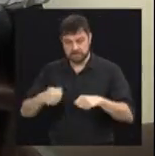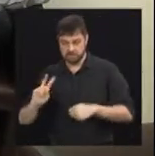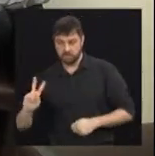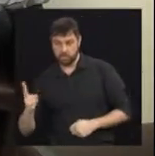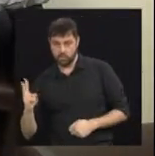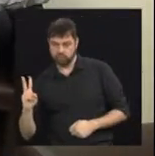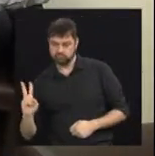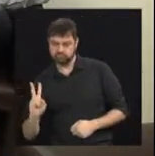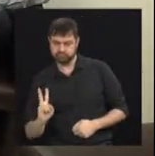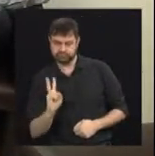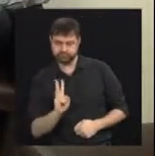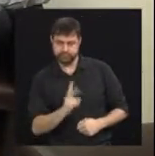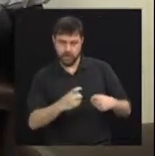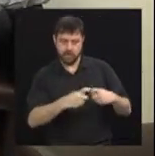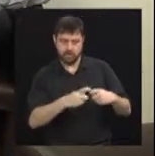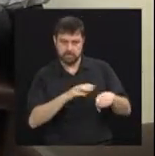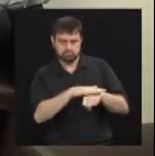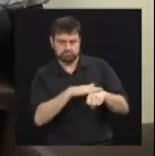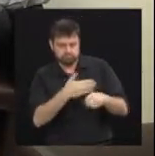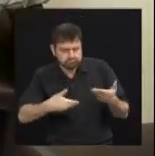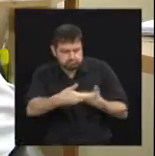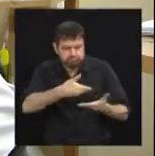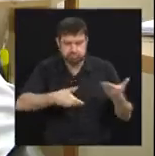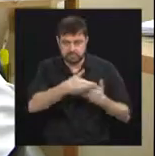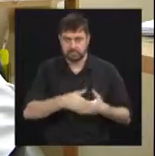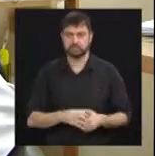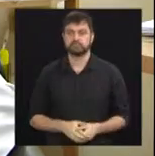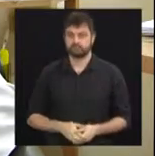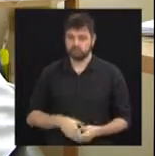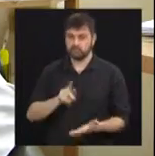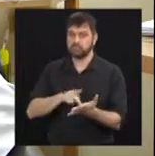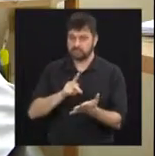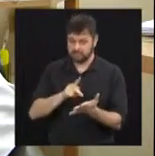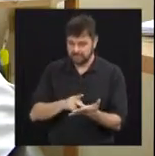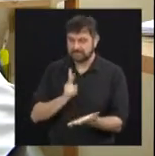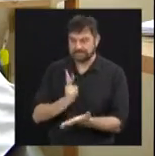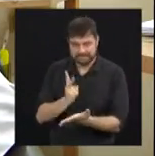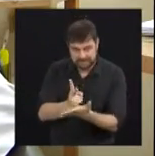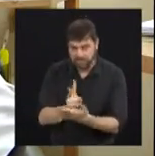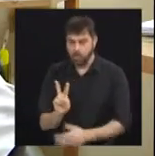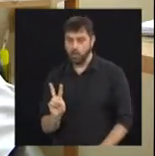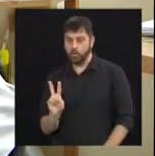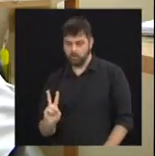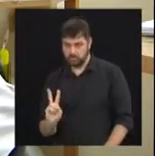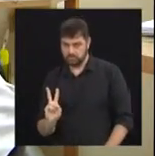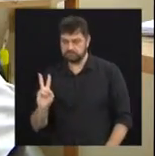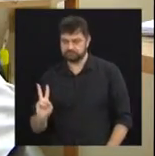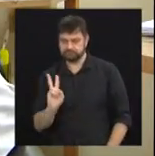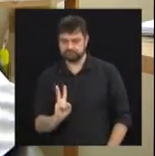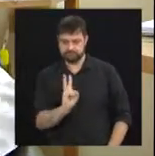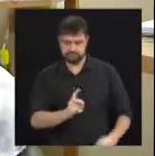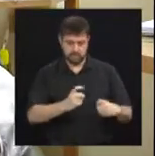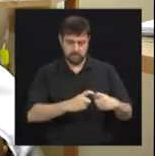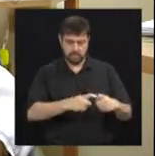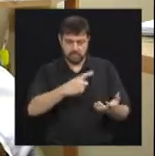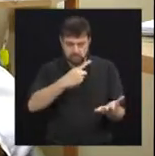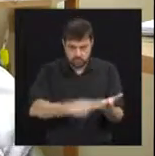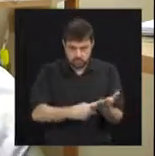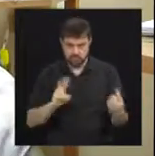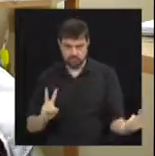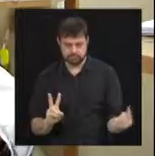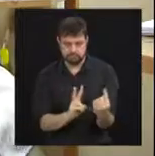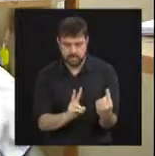casal na clínica. Sim, na verdade, o ideal é sempre que o casal participe da consulta, entenda a